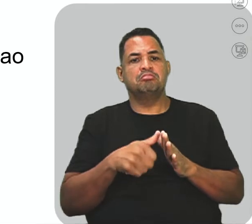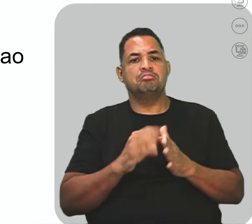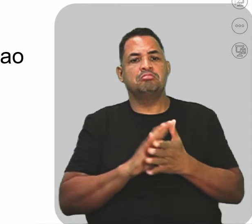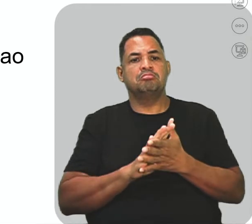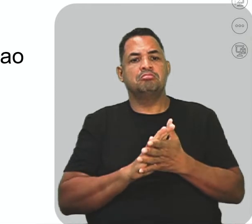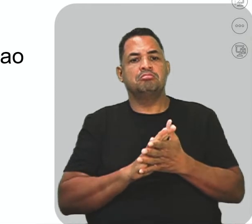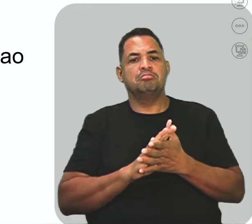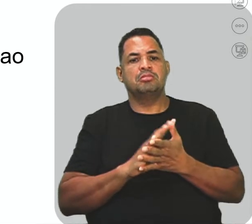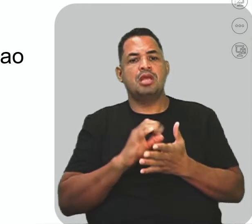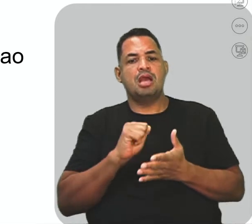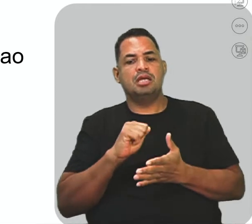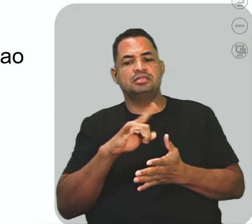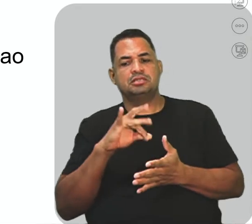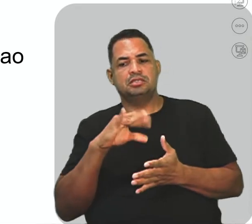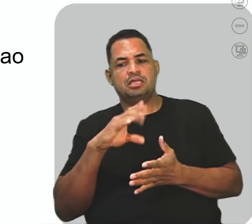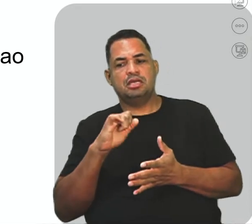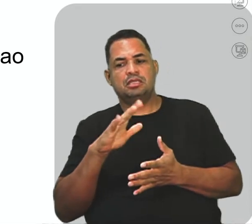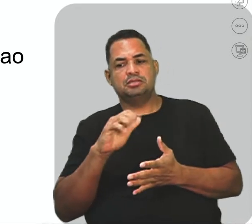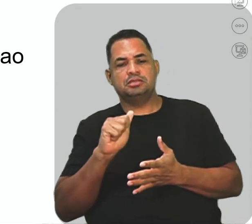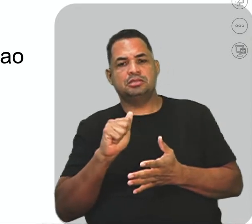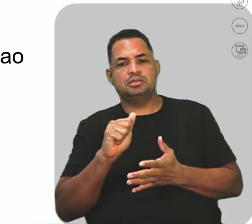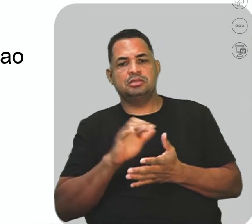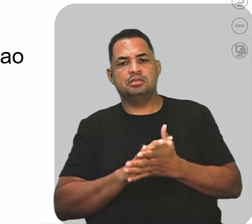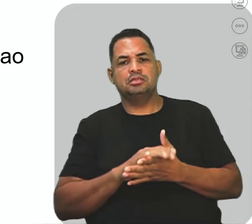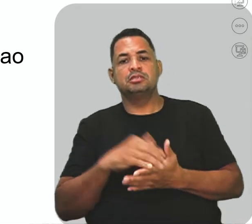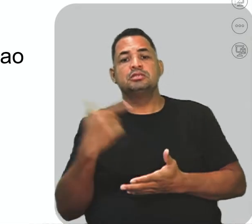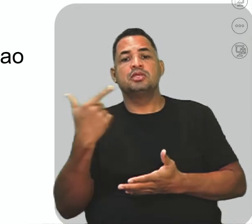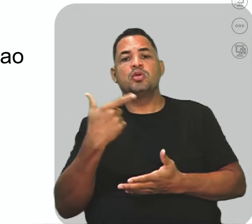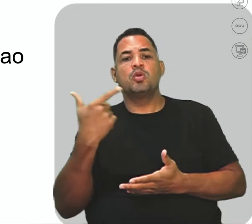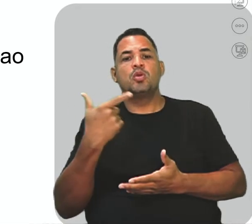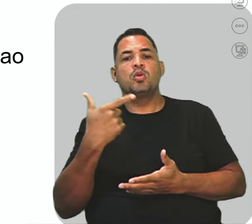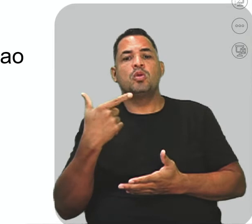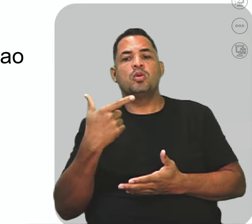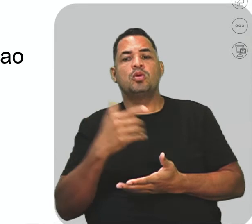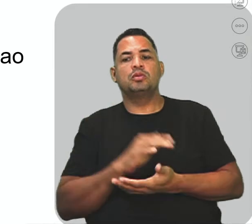oração assindética. Segunda oração,